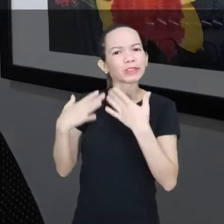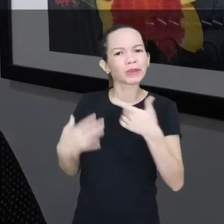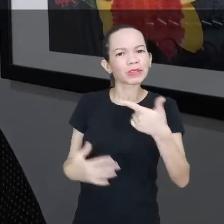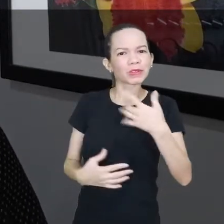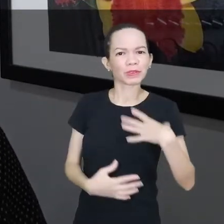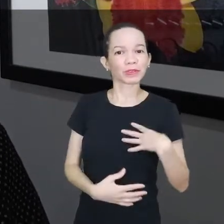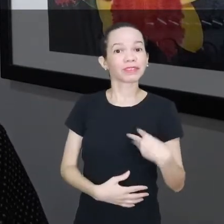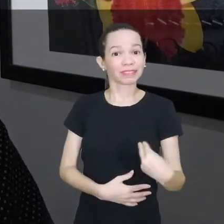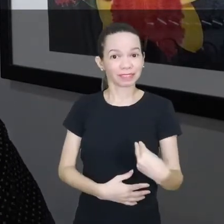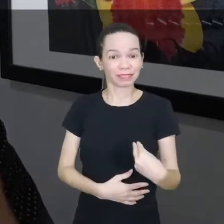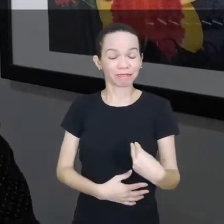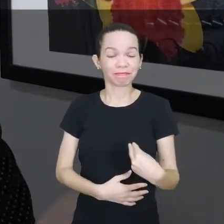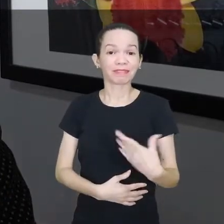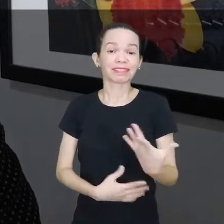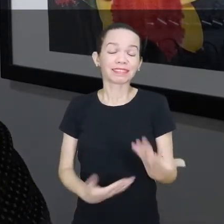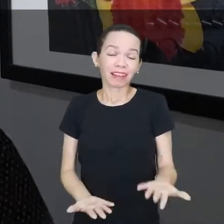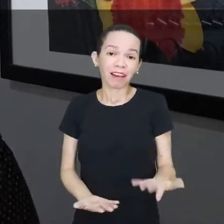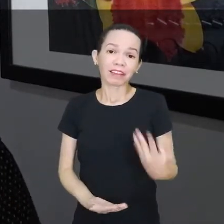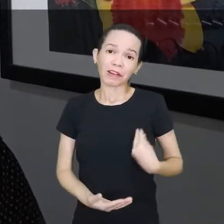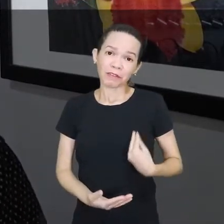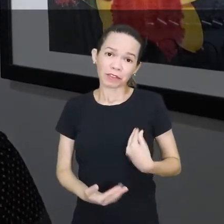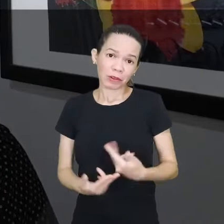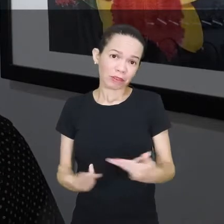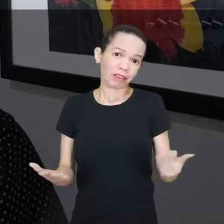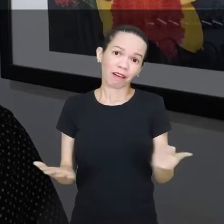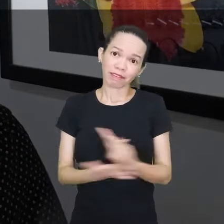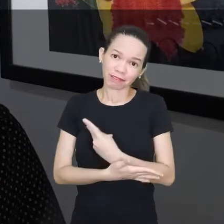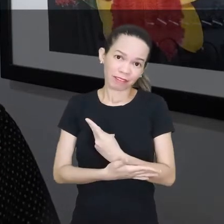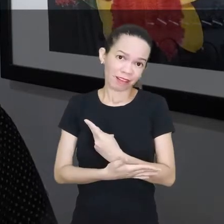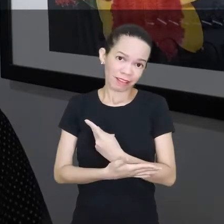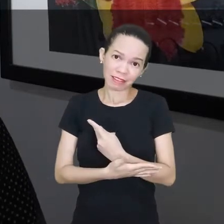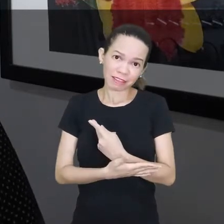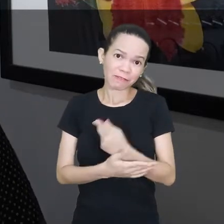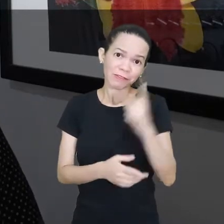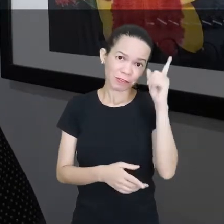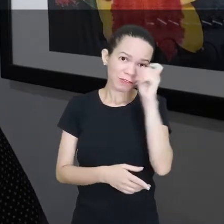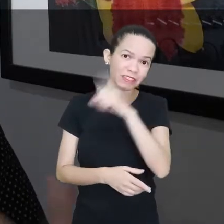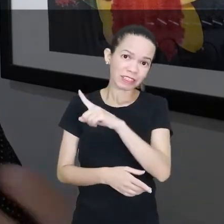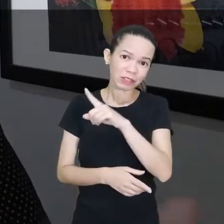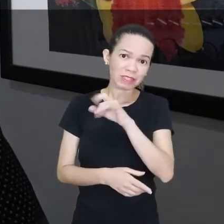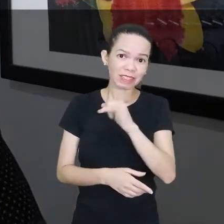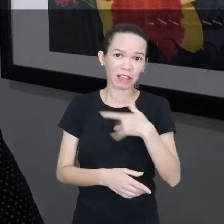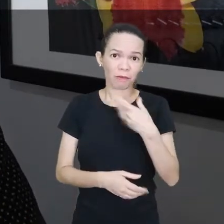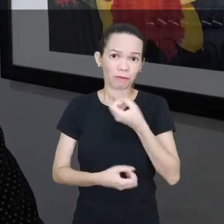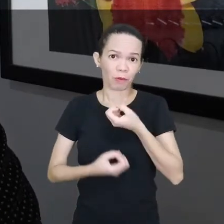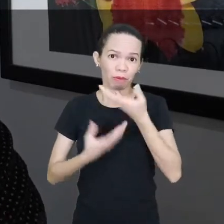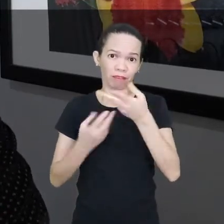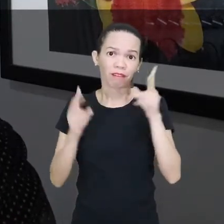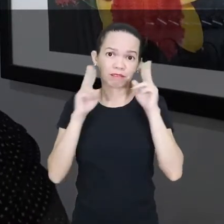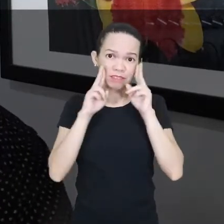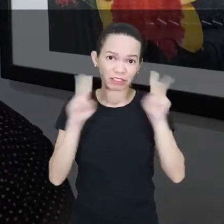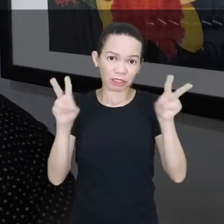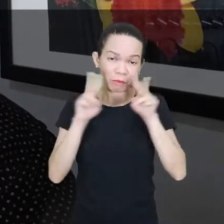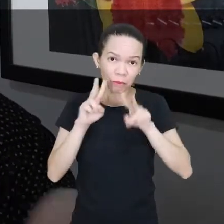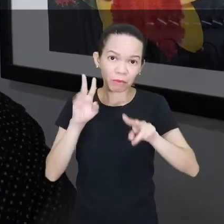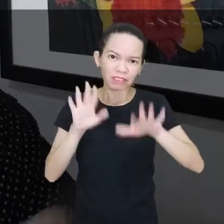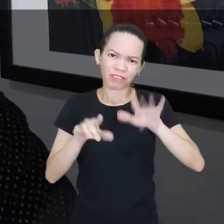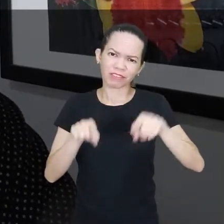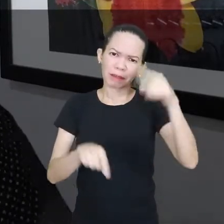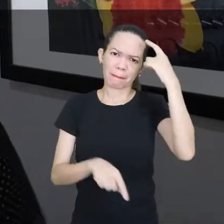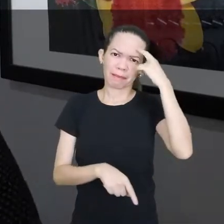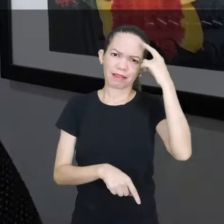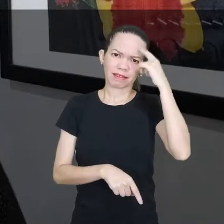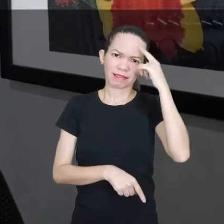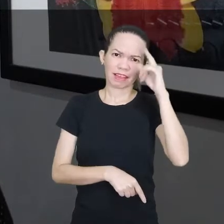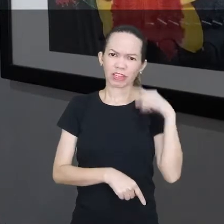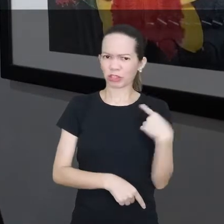momentos que na vida nós passamos, se eu posso contar para você um testemunho da vida aqui, você poderia pensar, talvez antes de ouvir, que